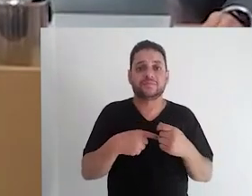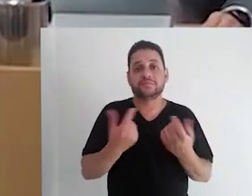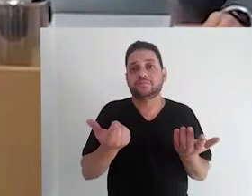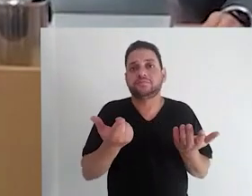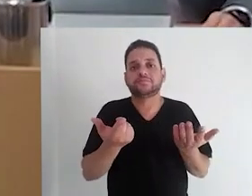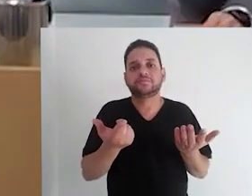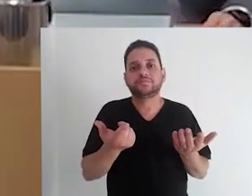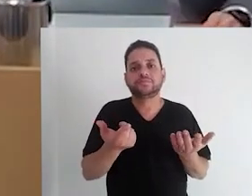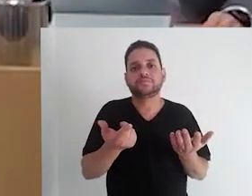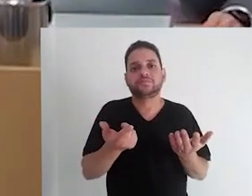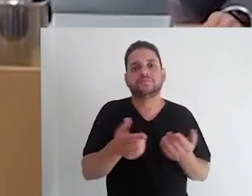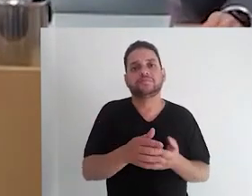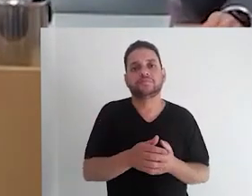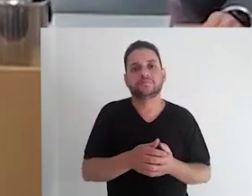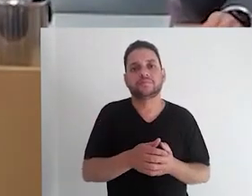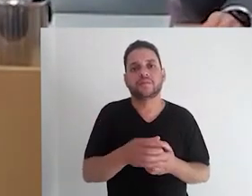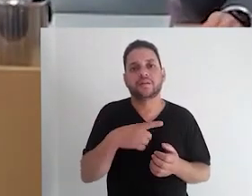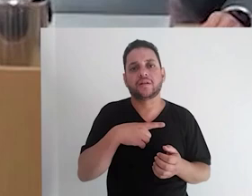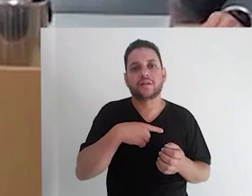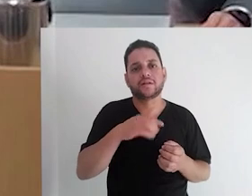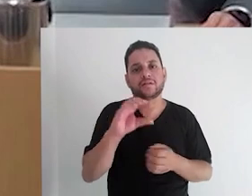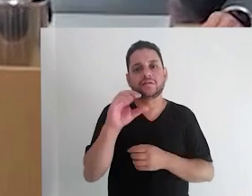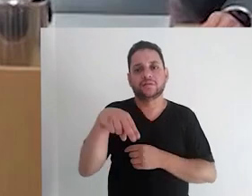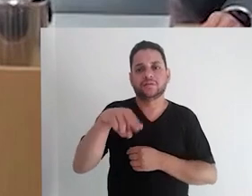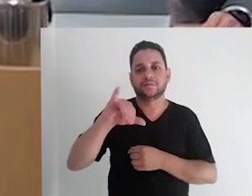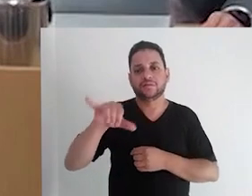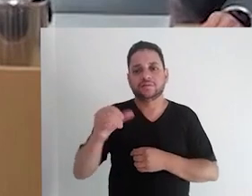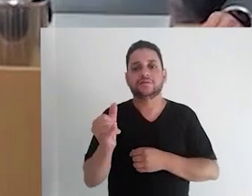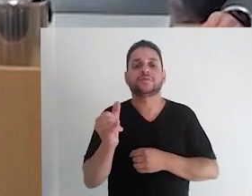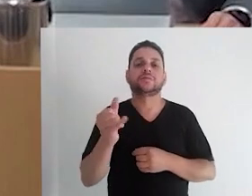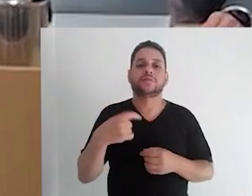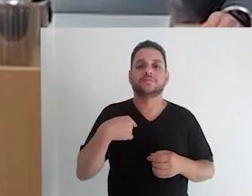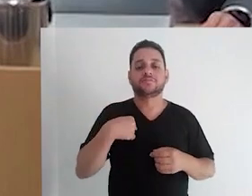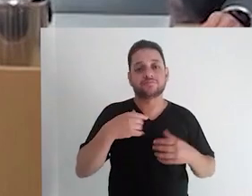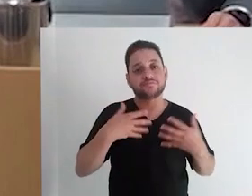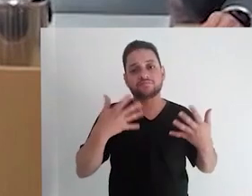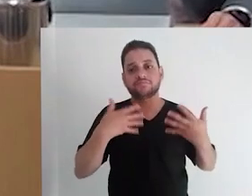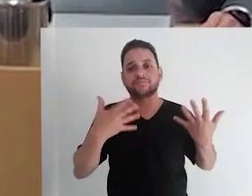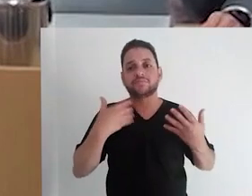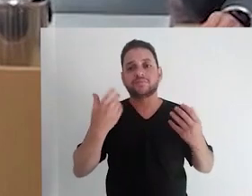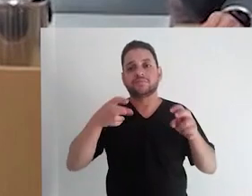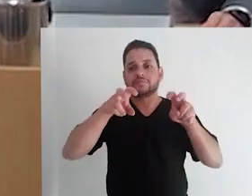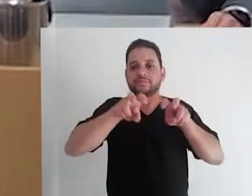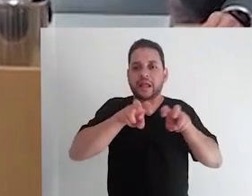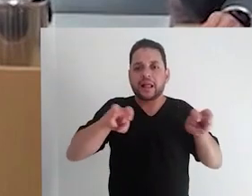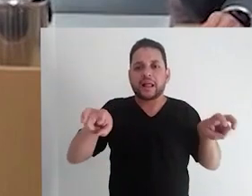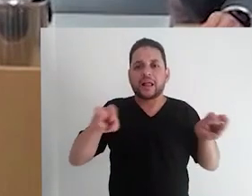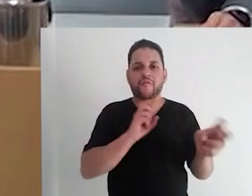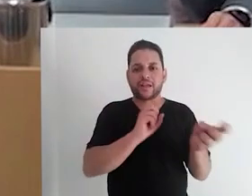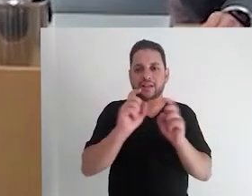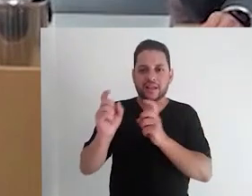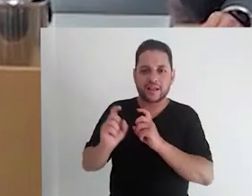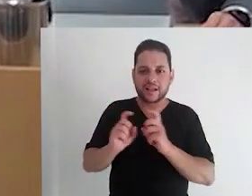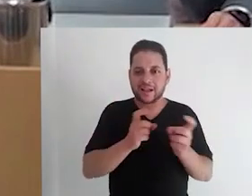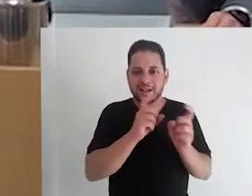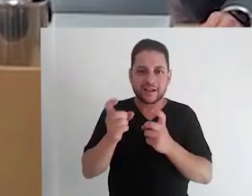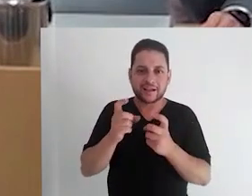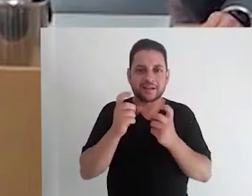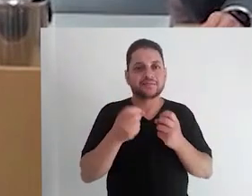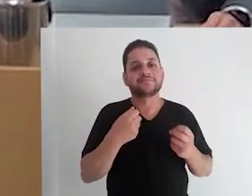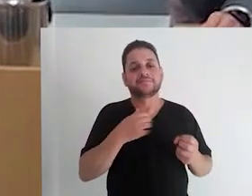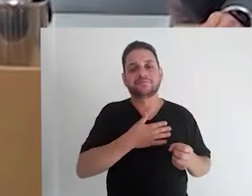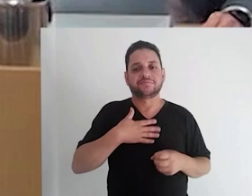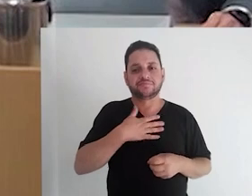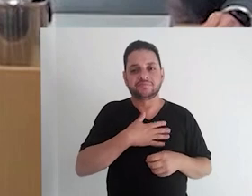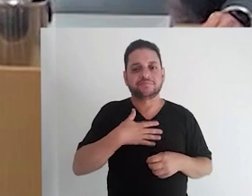a essa demanda do CNJ, que muito me alegra, porque nós podemos sentar e conversar a respeito do GES. Foi uma alegria também contar